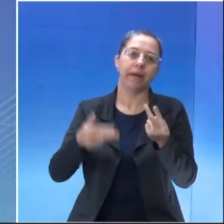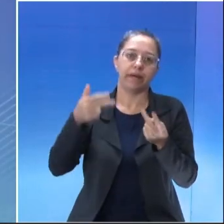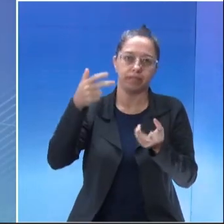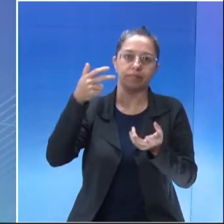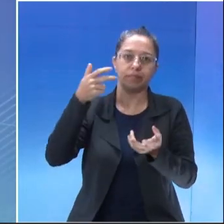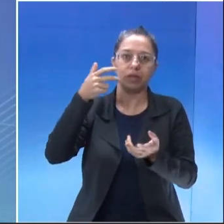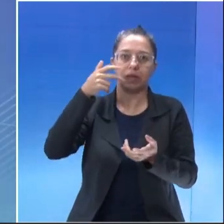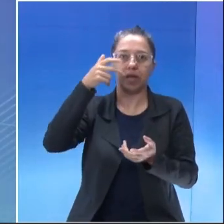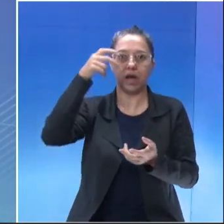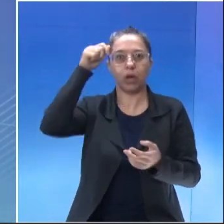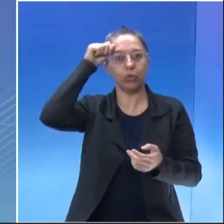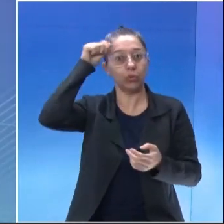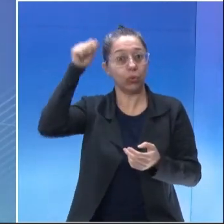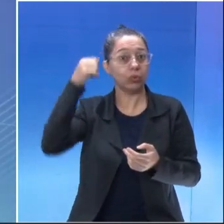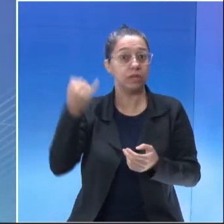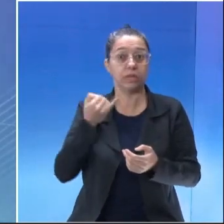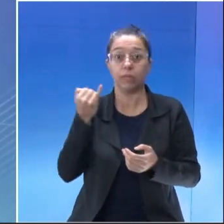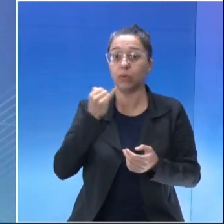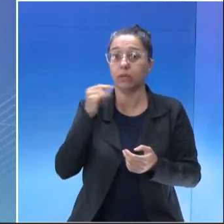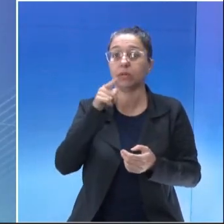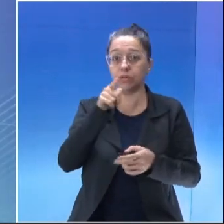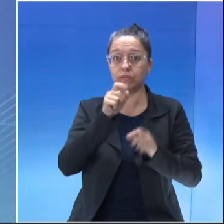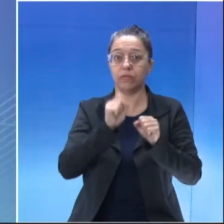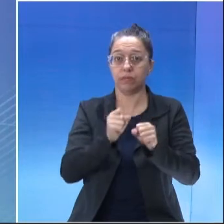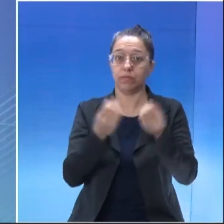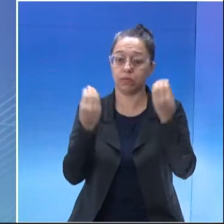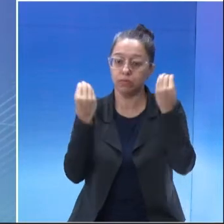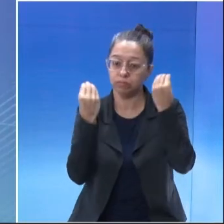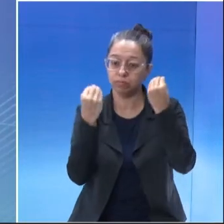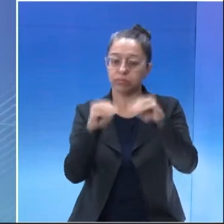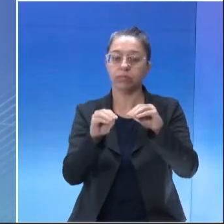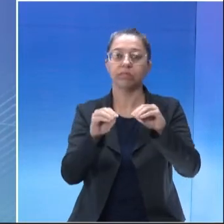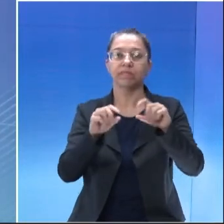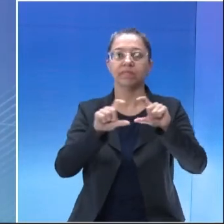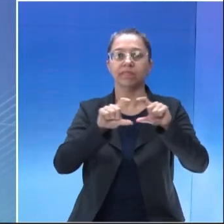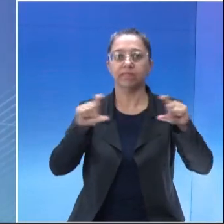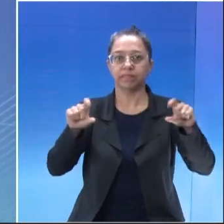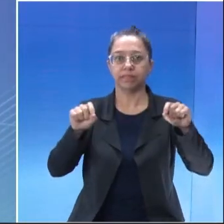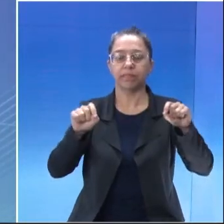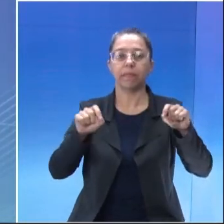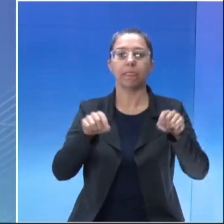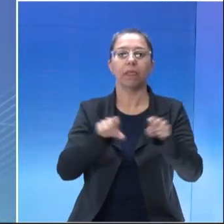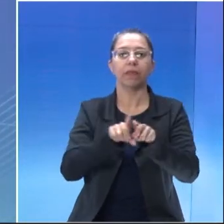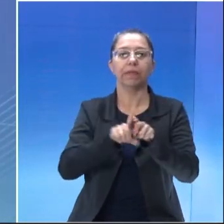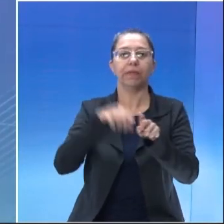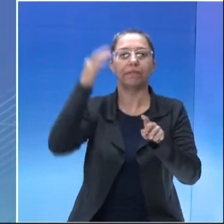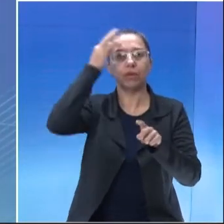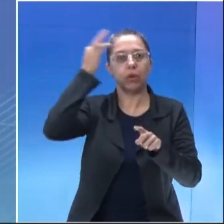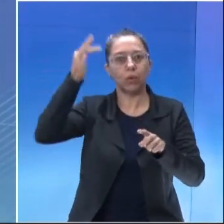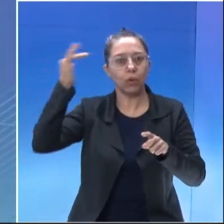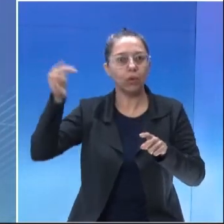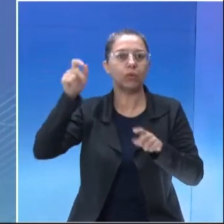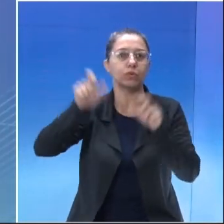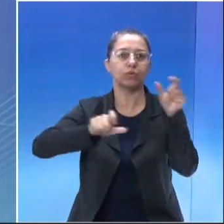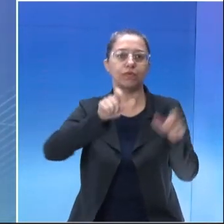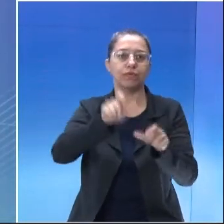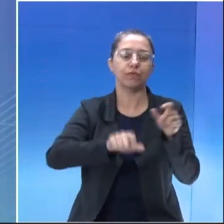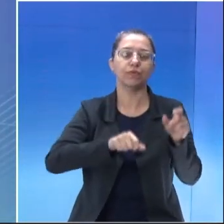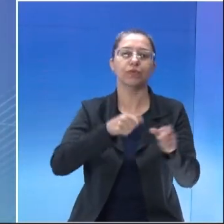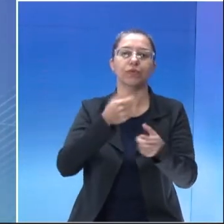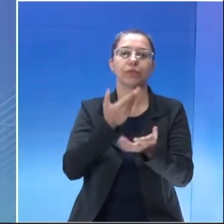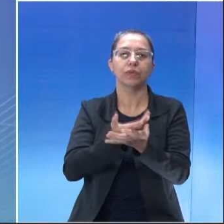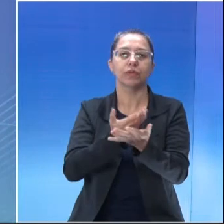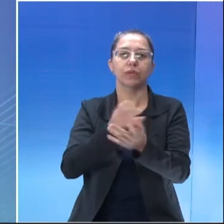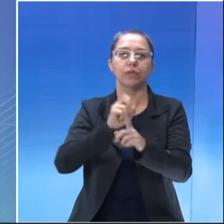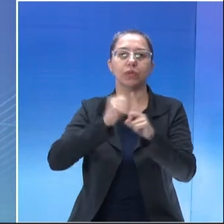faço uma citação, você pode citar autores de sociólogos, filósofos, né? O pessoal da